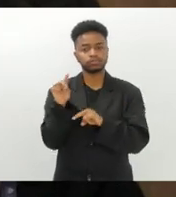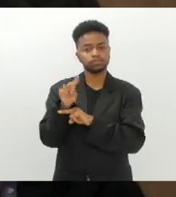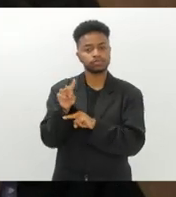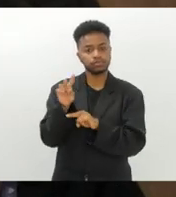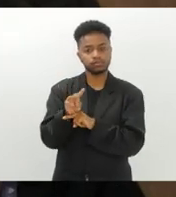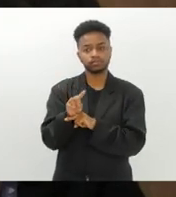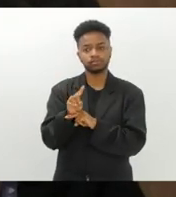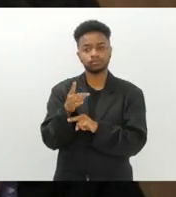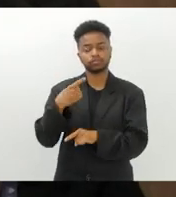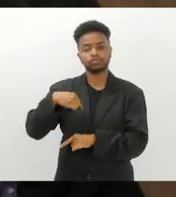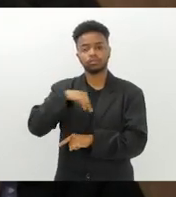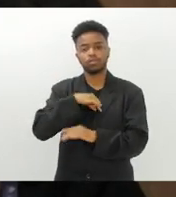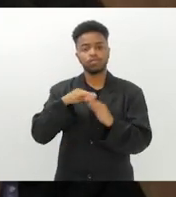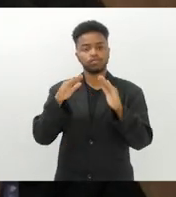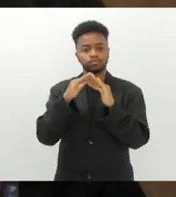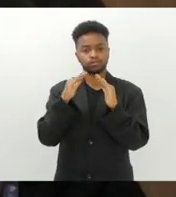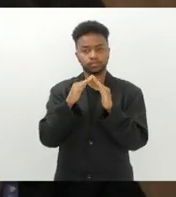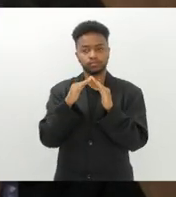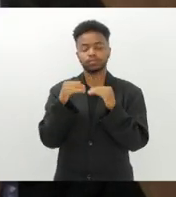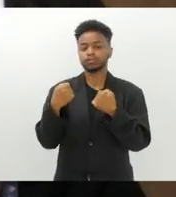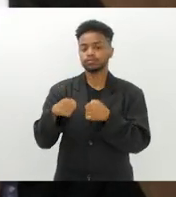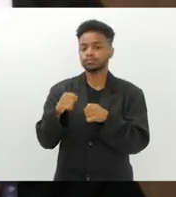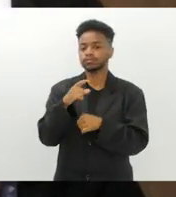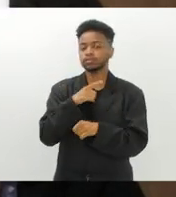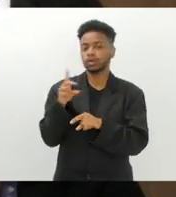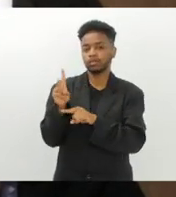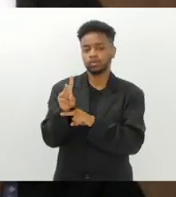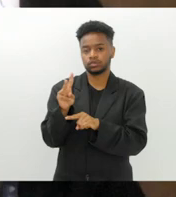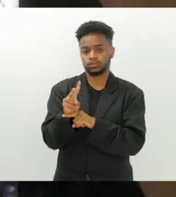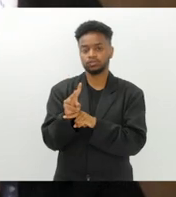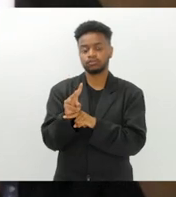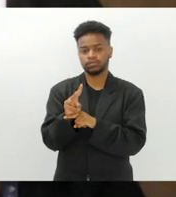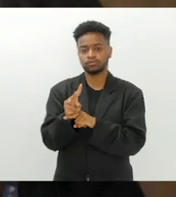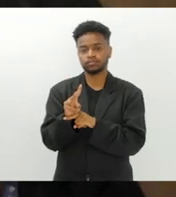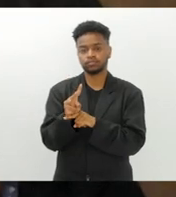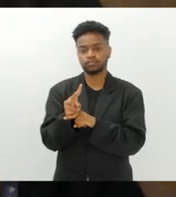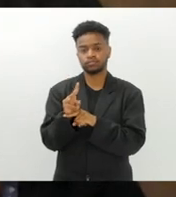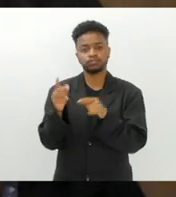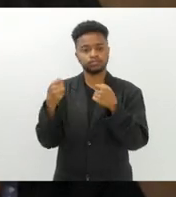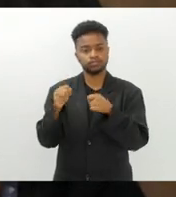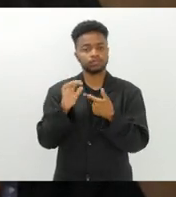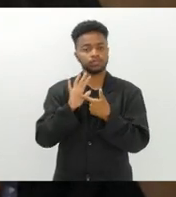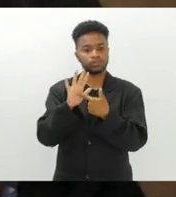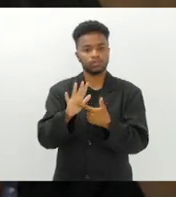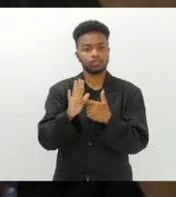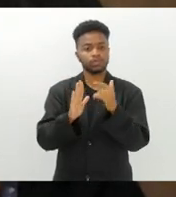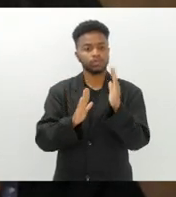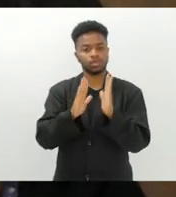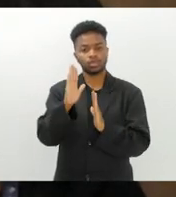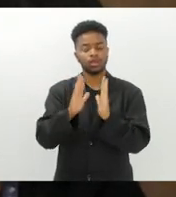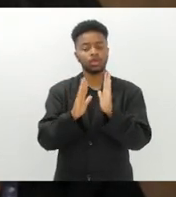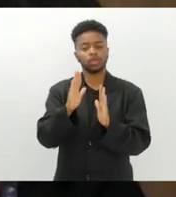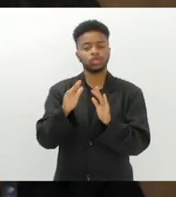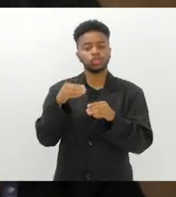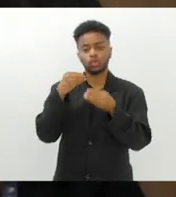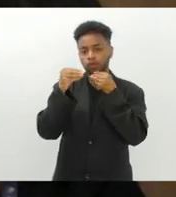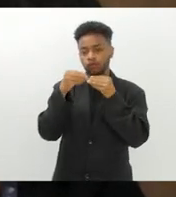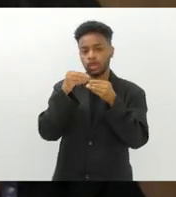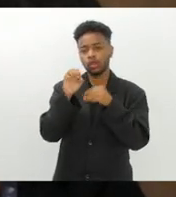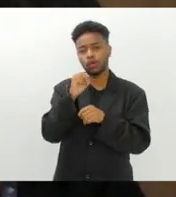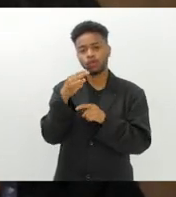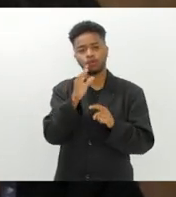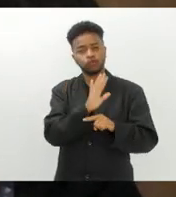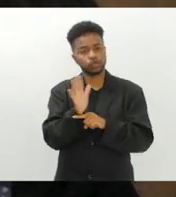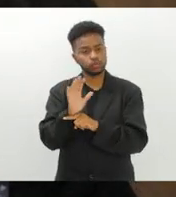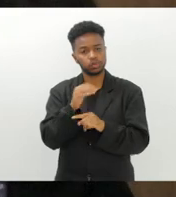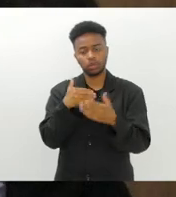que as nossas casas tem que ter essa proteção apresentada em um intervalo de uma novela, de um filme, seja no que